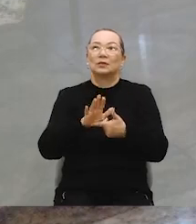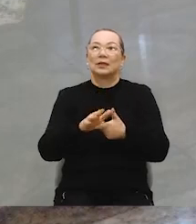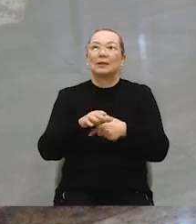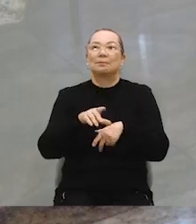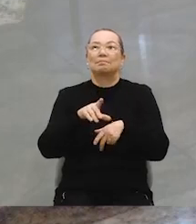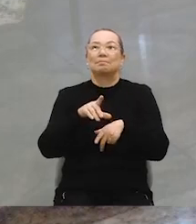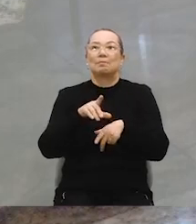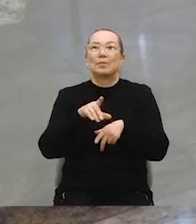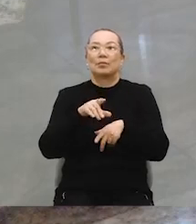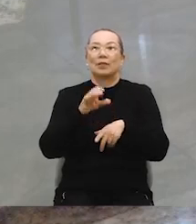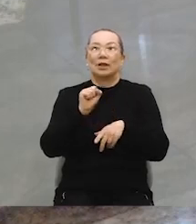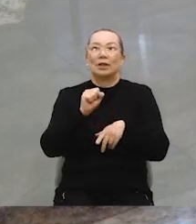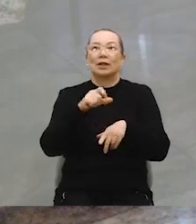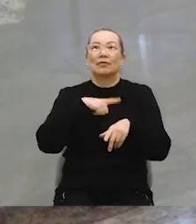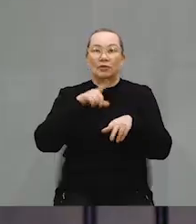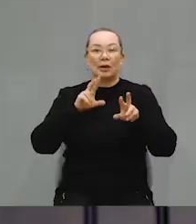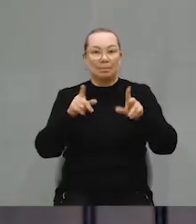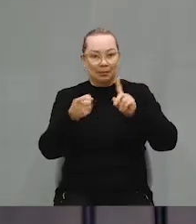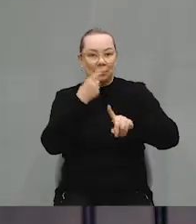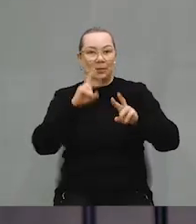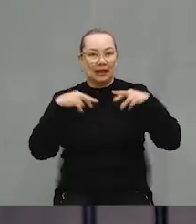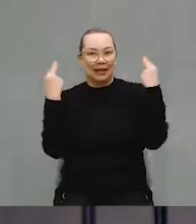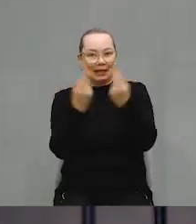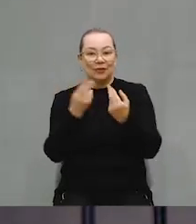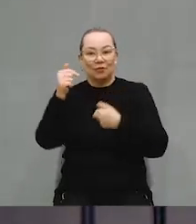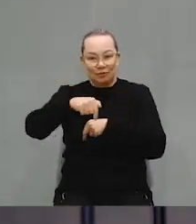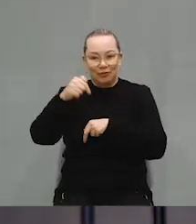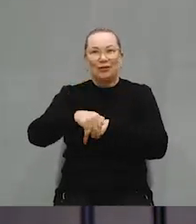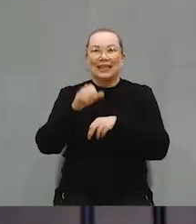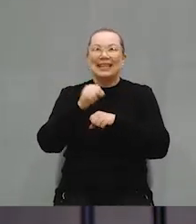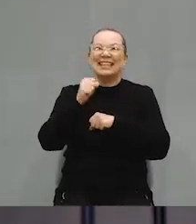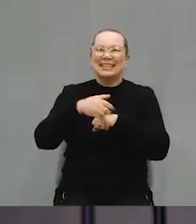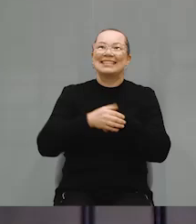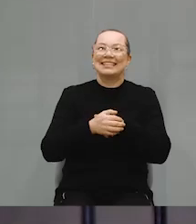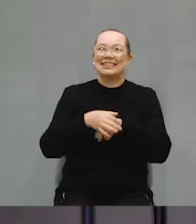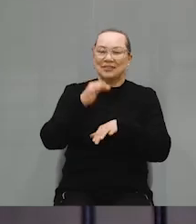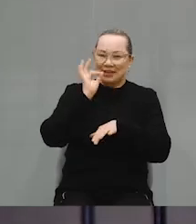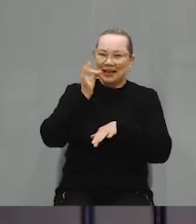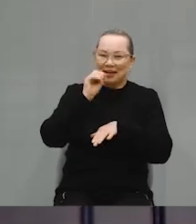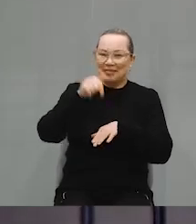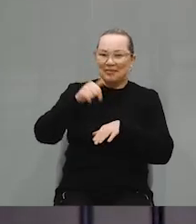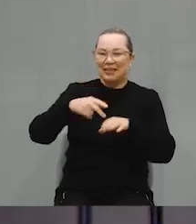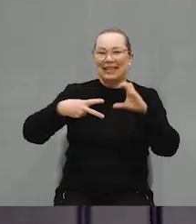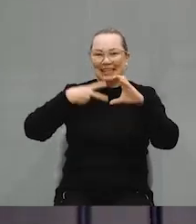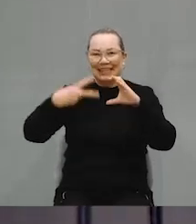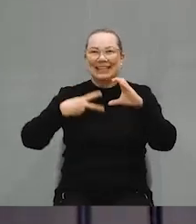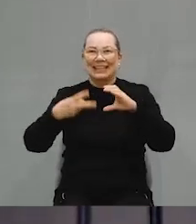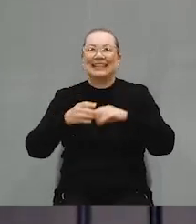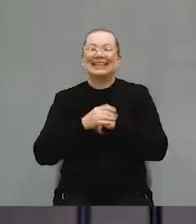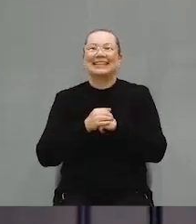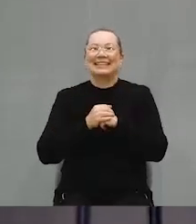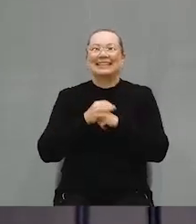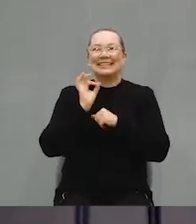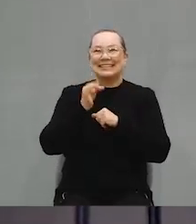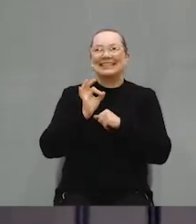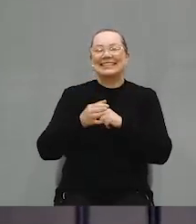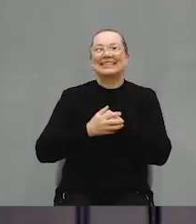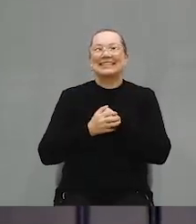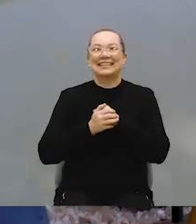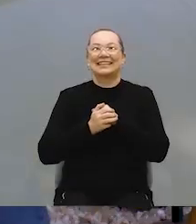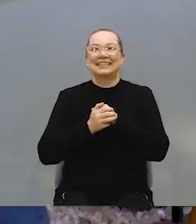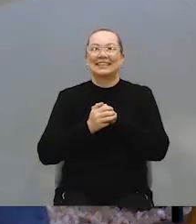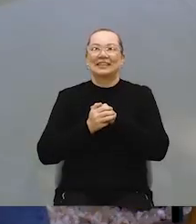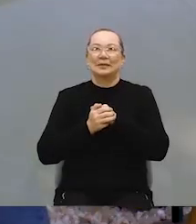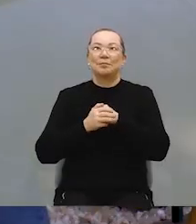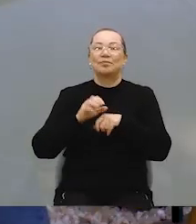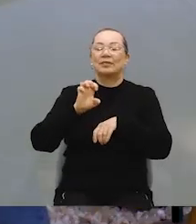reunião foi no café. Foi no Café da Câmara, que nós discutimos. Foi no aqui, Café da Câmara. quando nós Café com discutimos- Letras e Café da Câmara. Isso, exatamente.